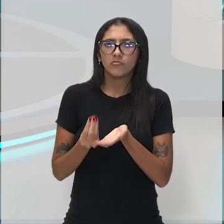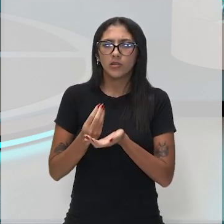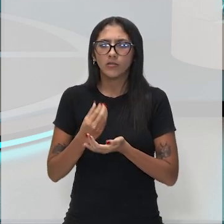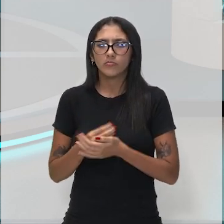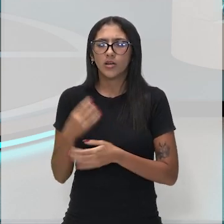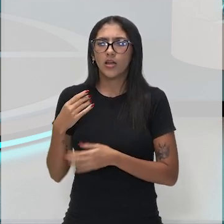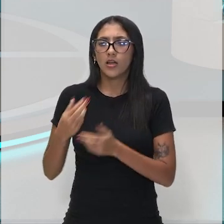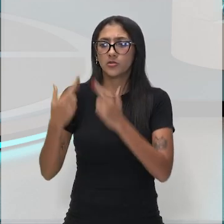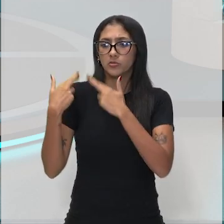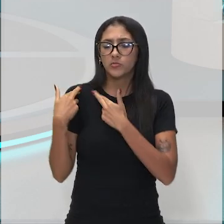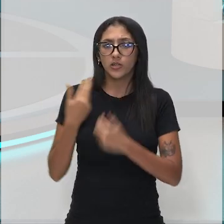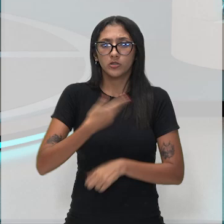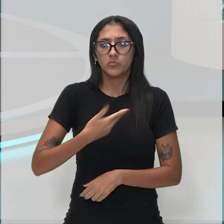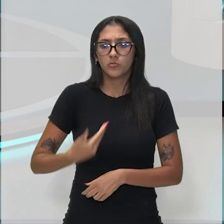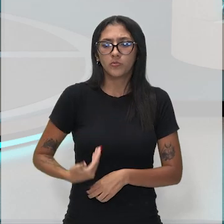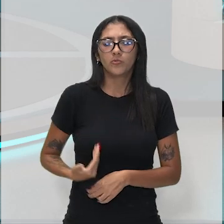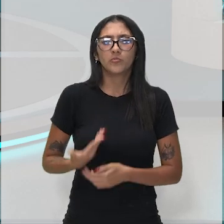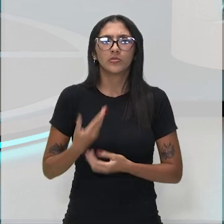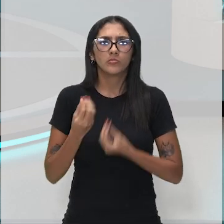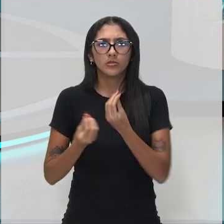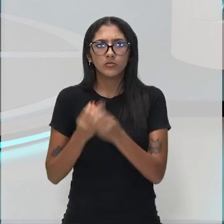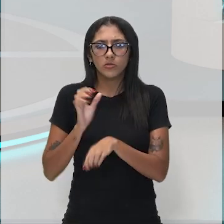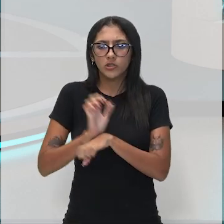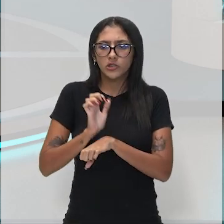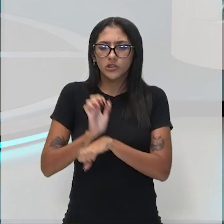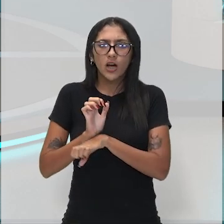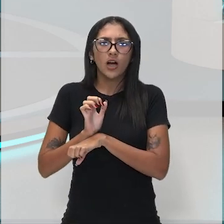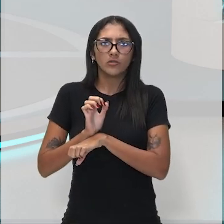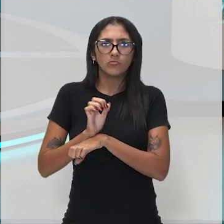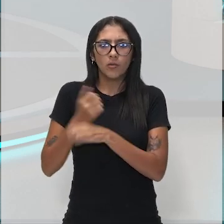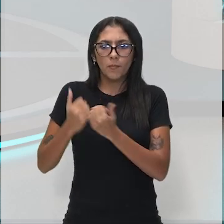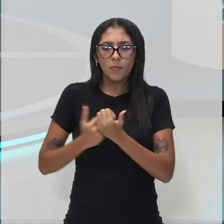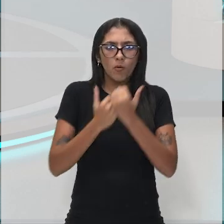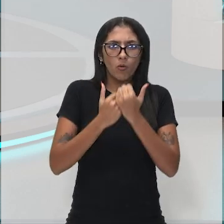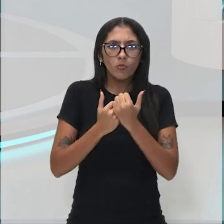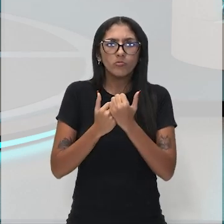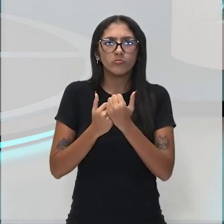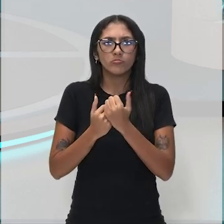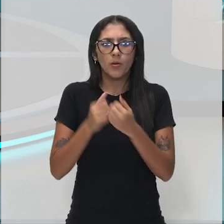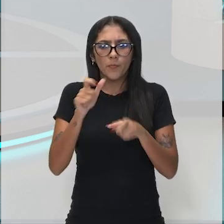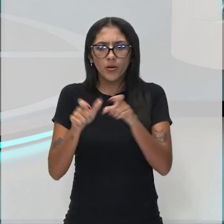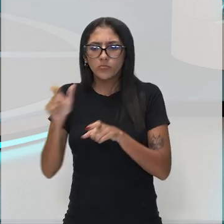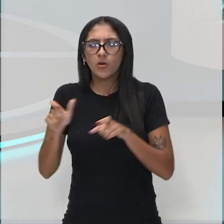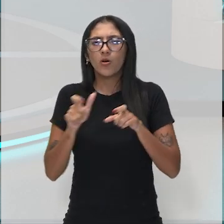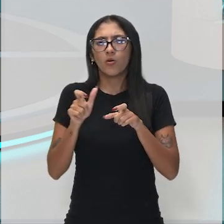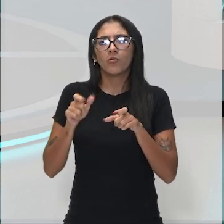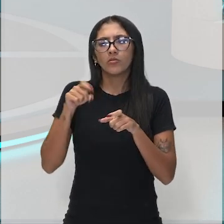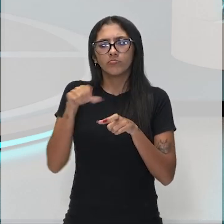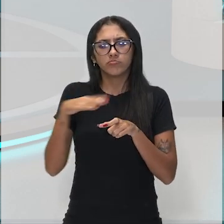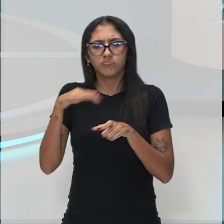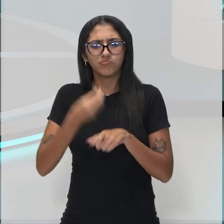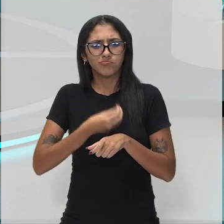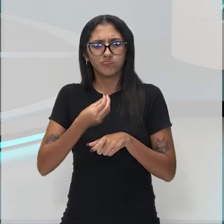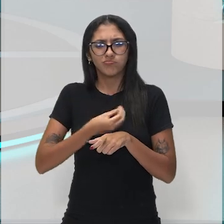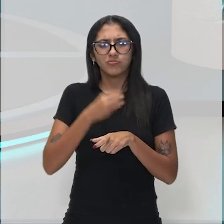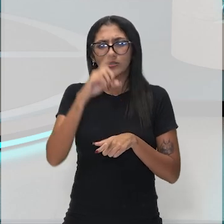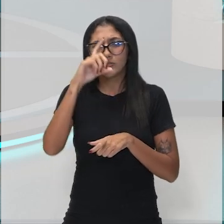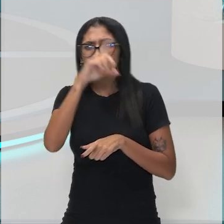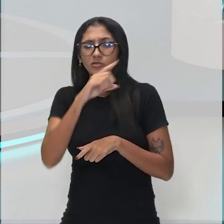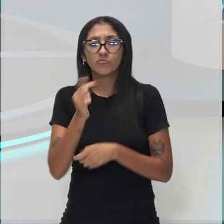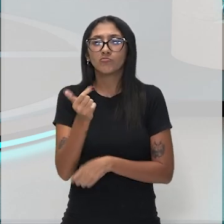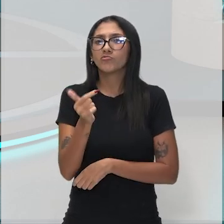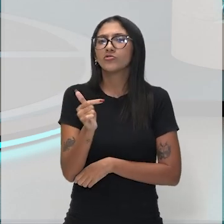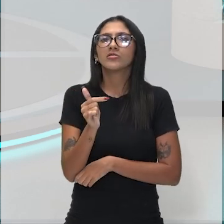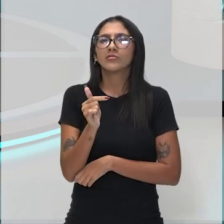ausência do Estado para assistir, para dar assistência a essas pessoas que viviam naquelas condições. Então observem